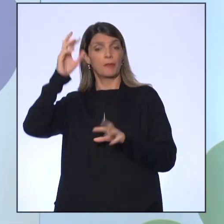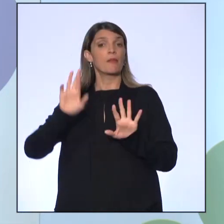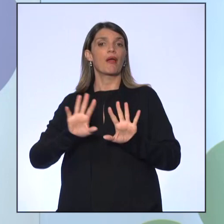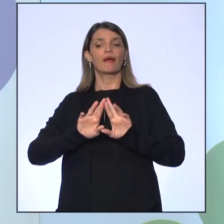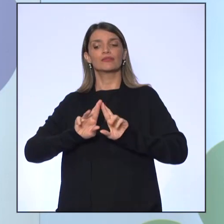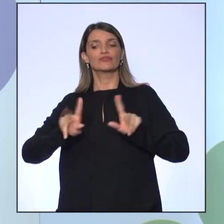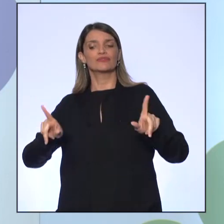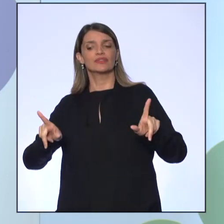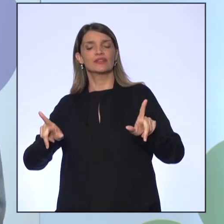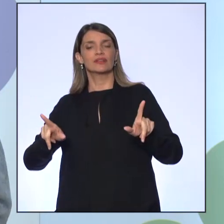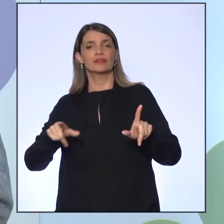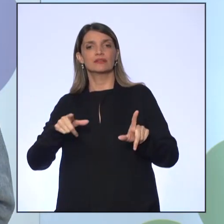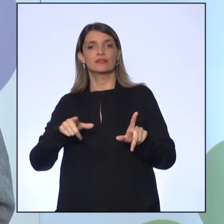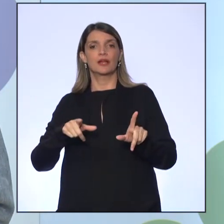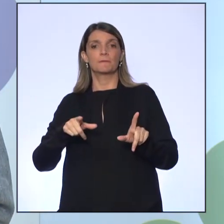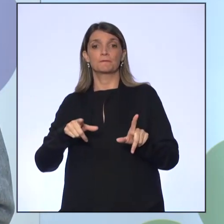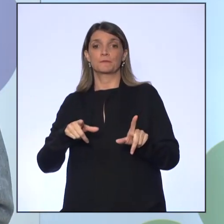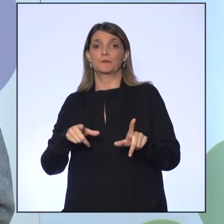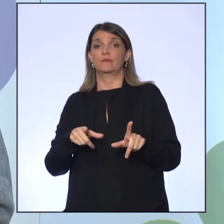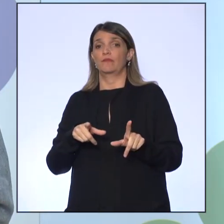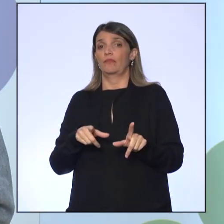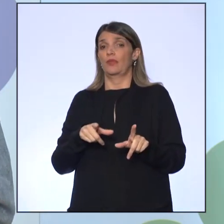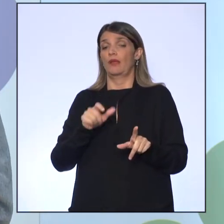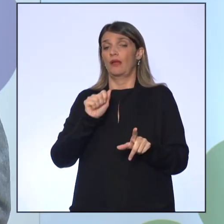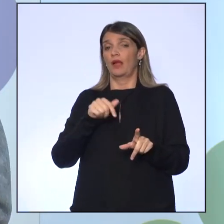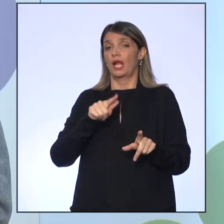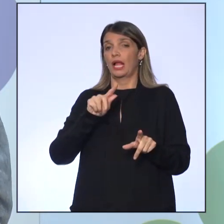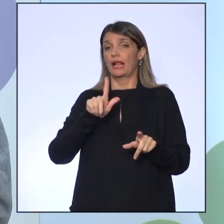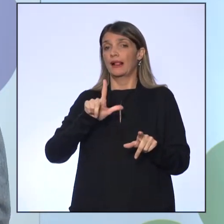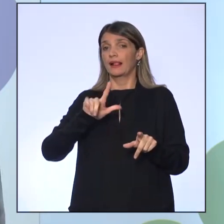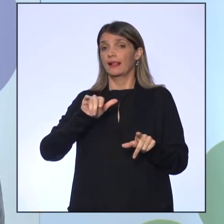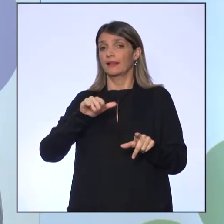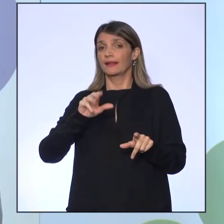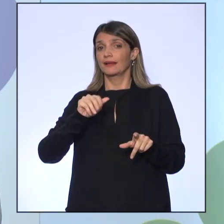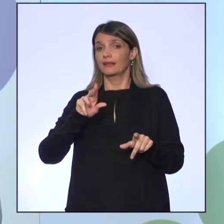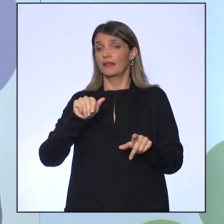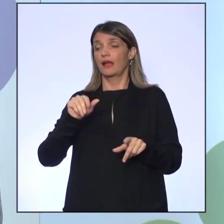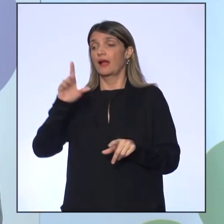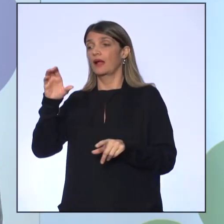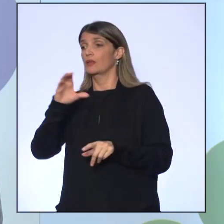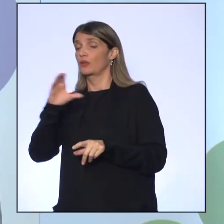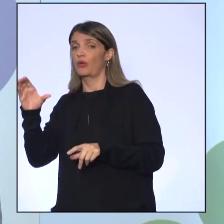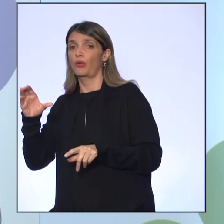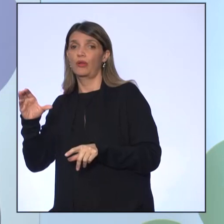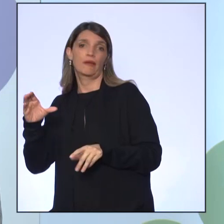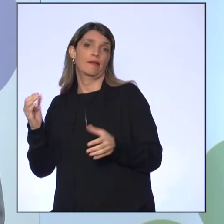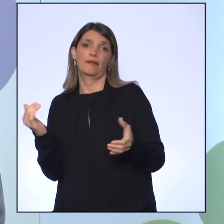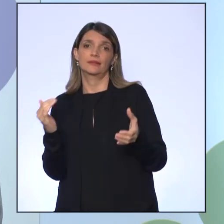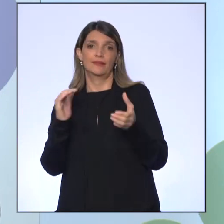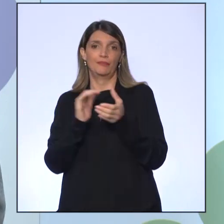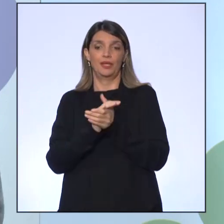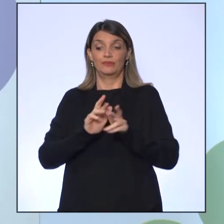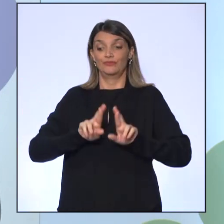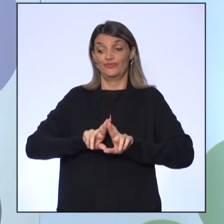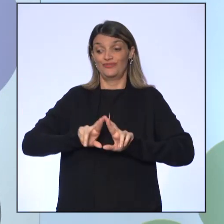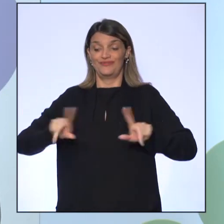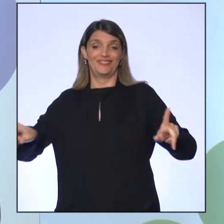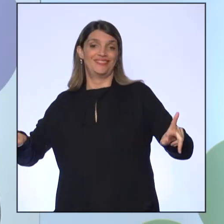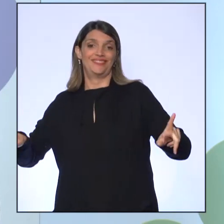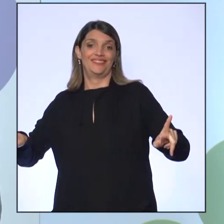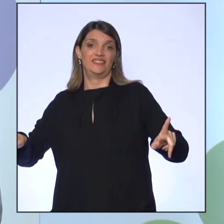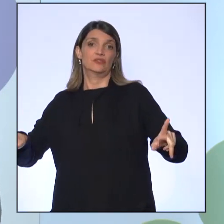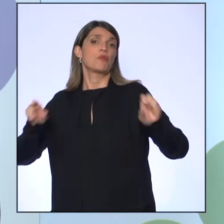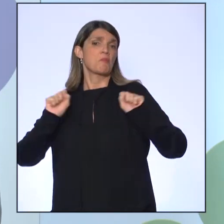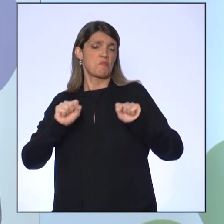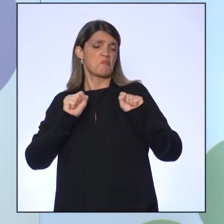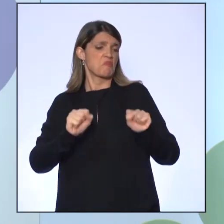a doutrina anglicana e a católica naquele momento era a questão do casamento, que agora passa a ser um sacramento dissolúvel, ou seja,